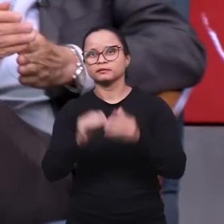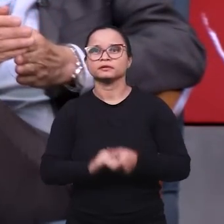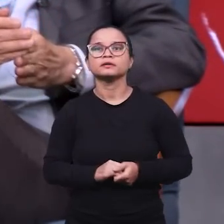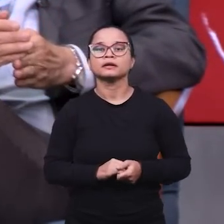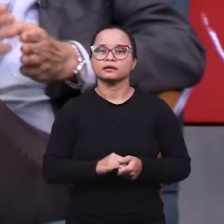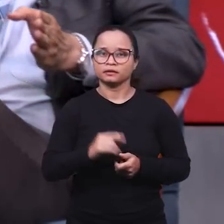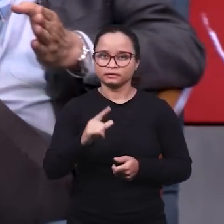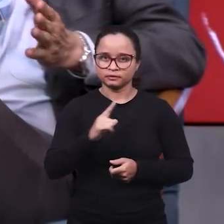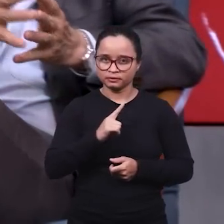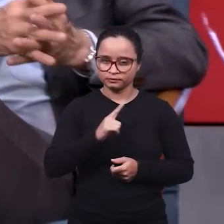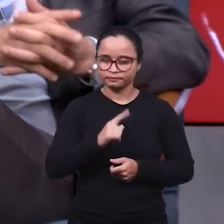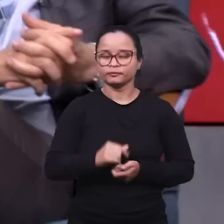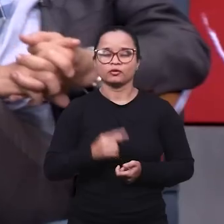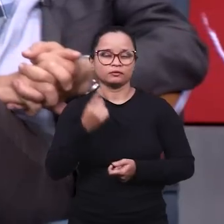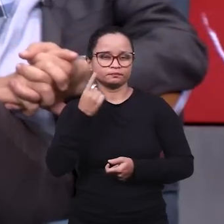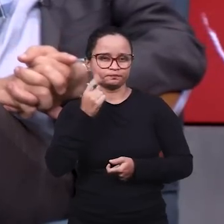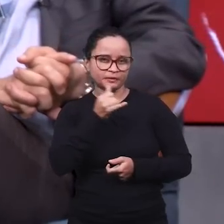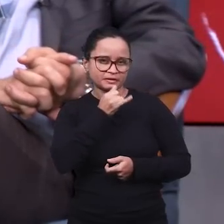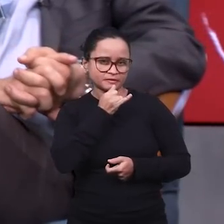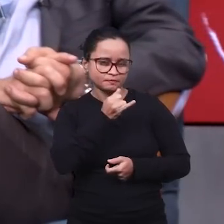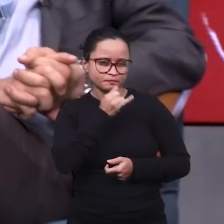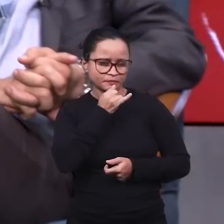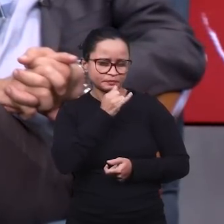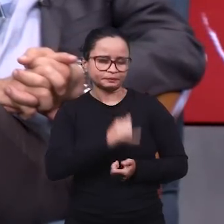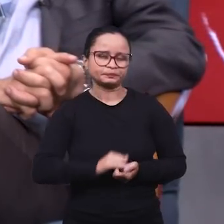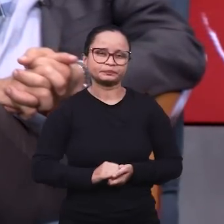com isso. Por exemplo,